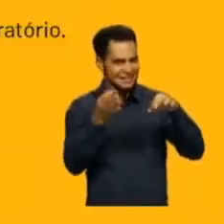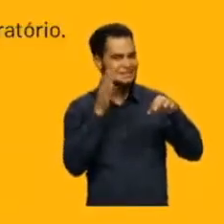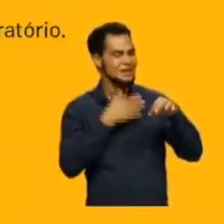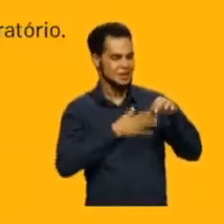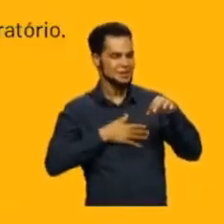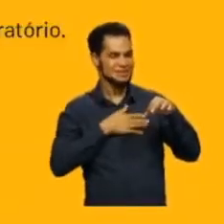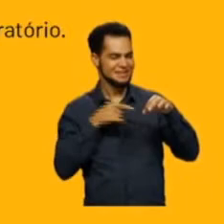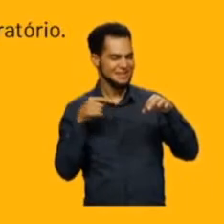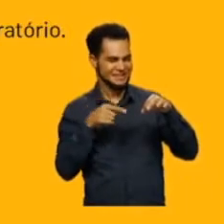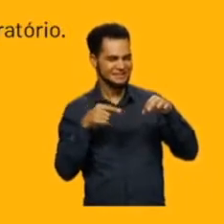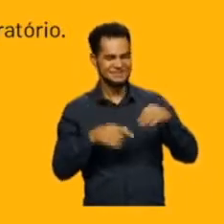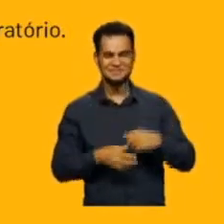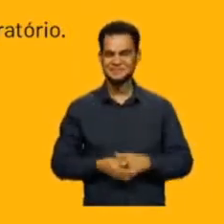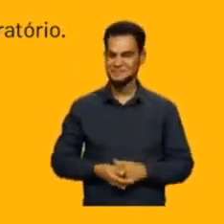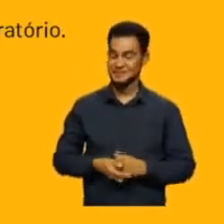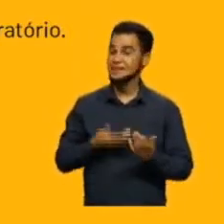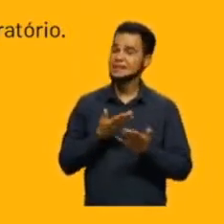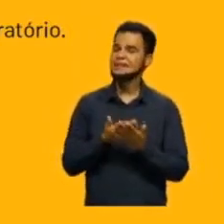hoje eu